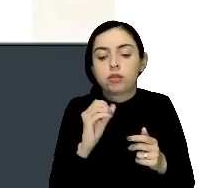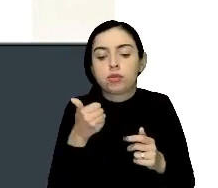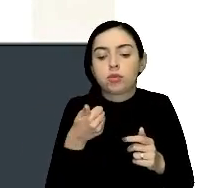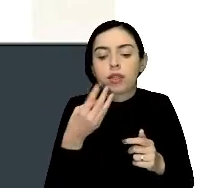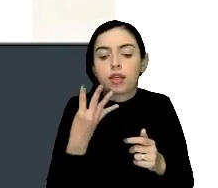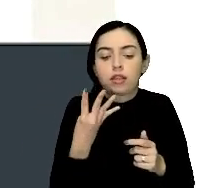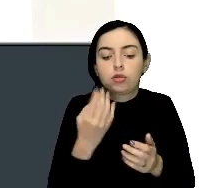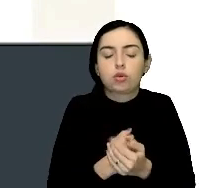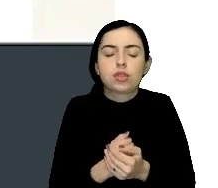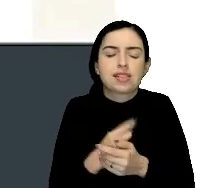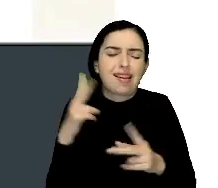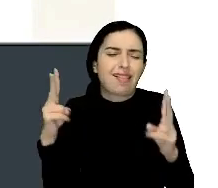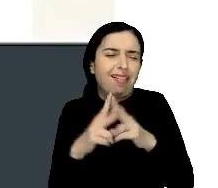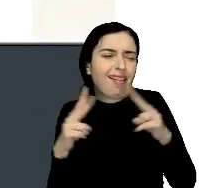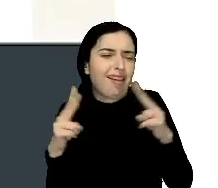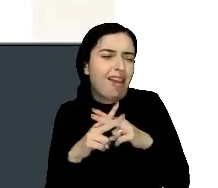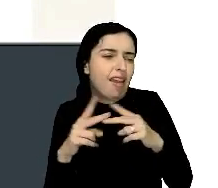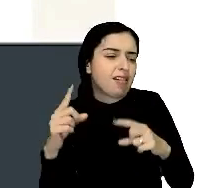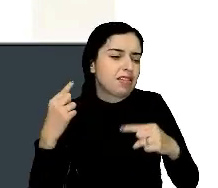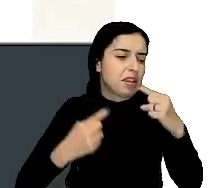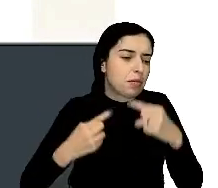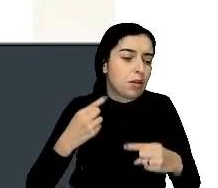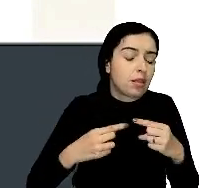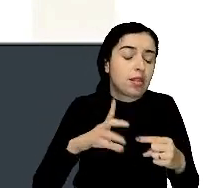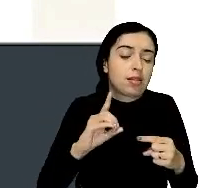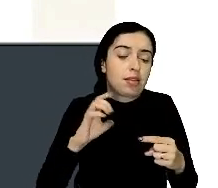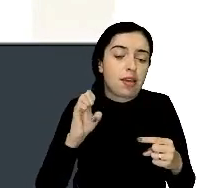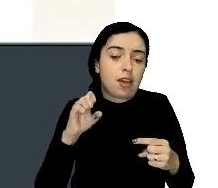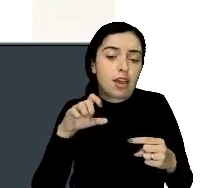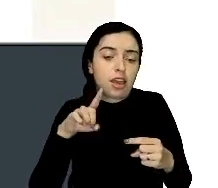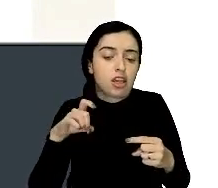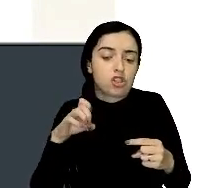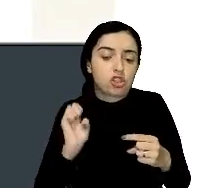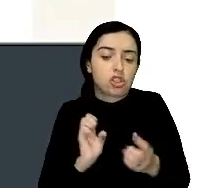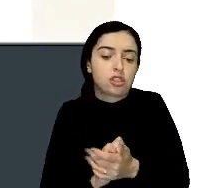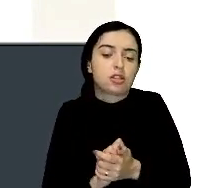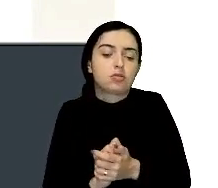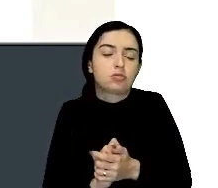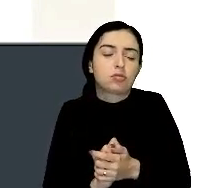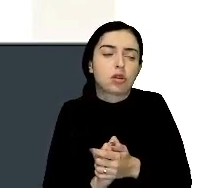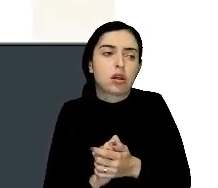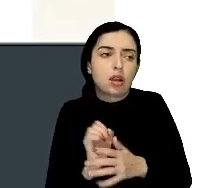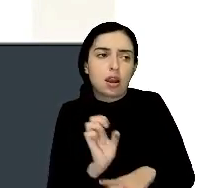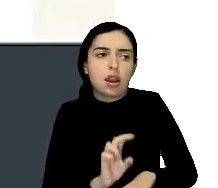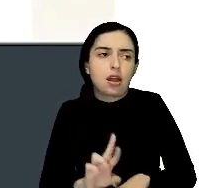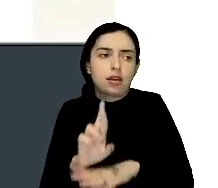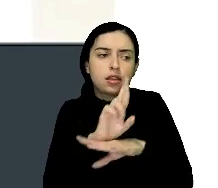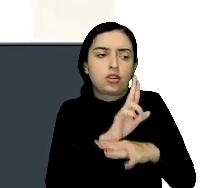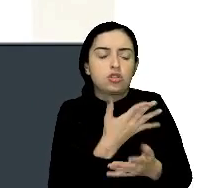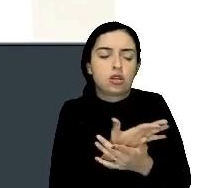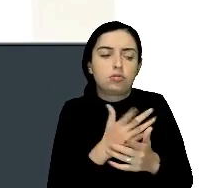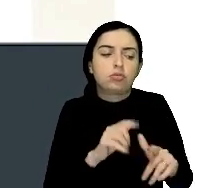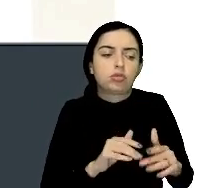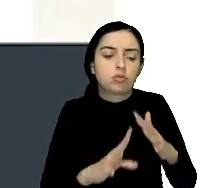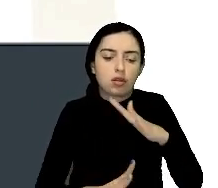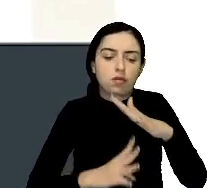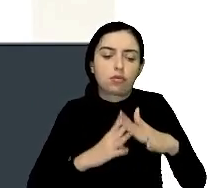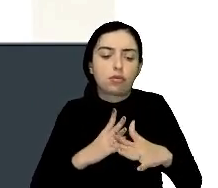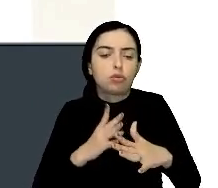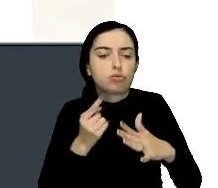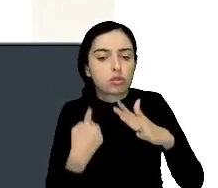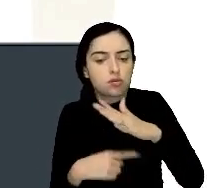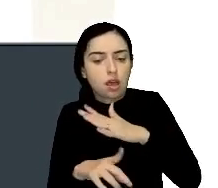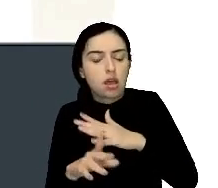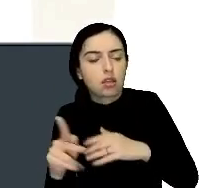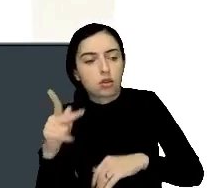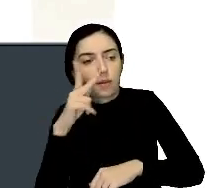todo o debate envolvendo o Daesh naquela região do Oriente Médio. Então, o fluxo migratório vai para a Europa, vai para os países